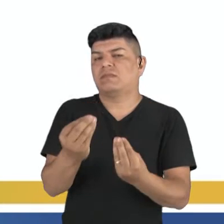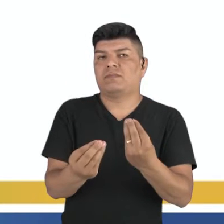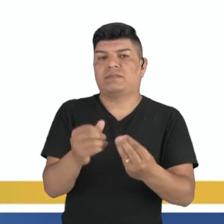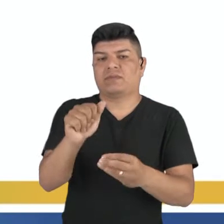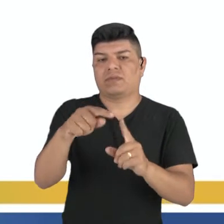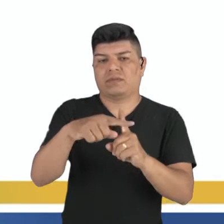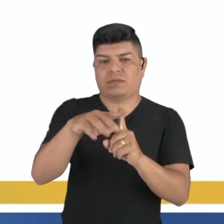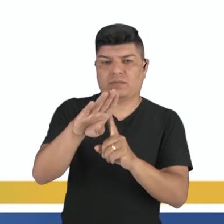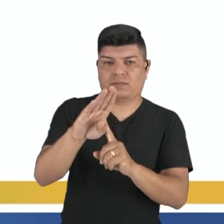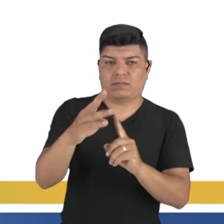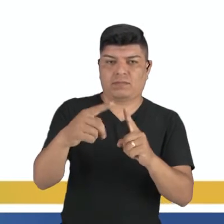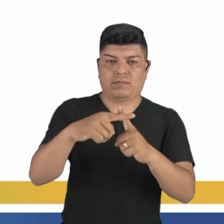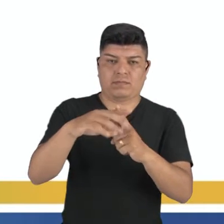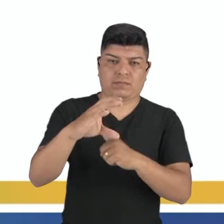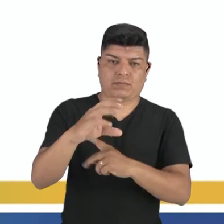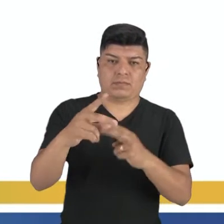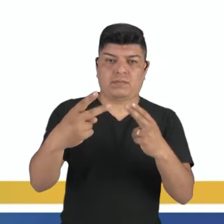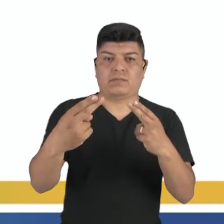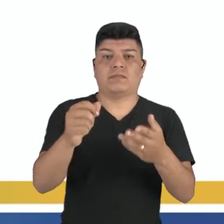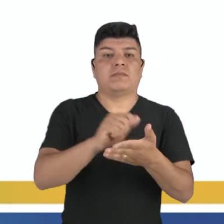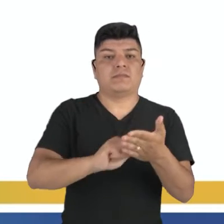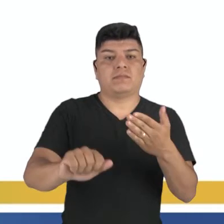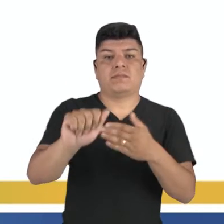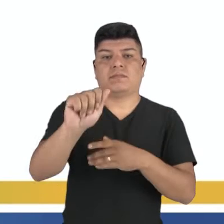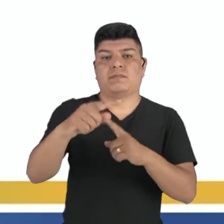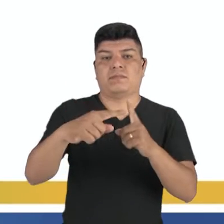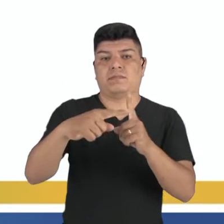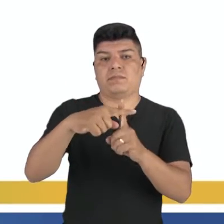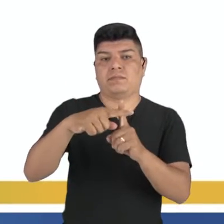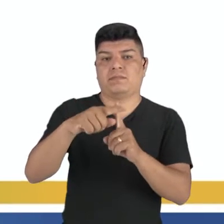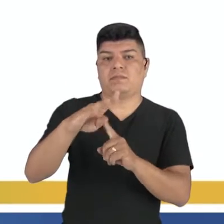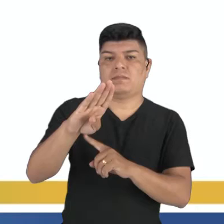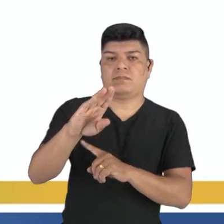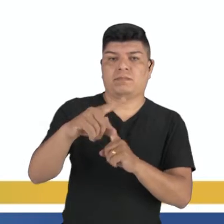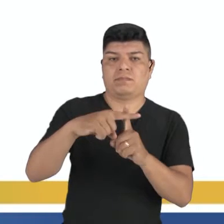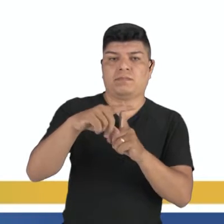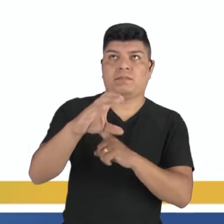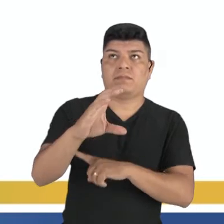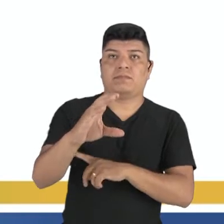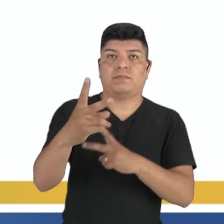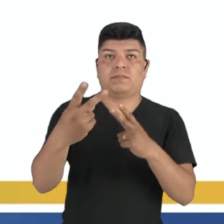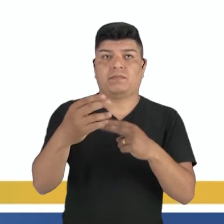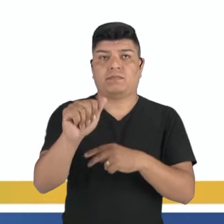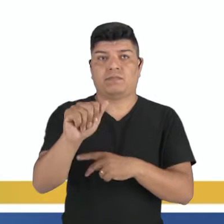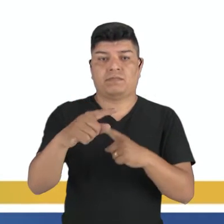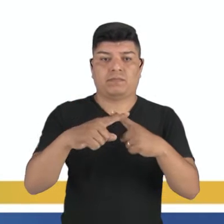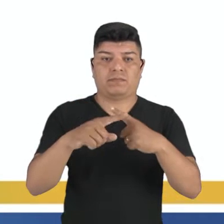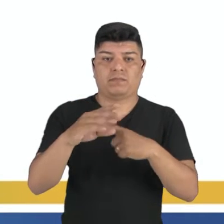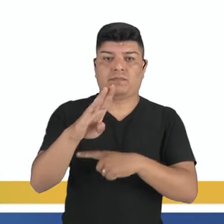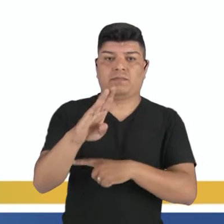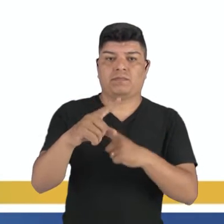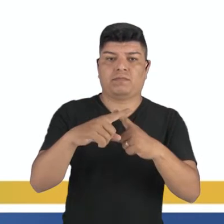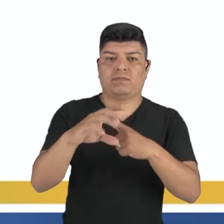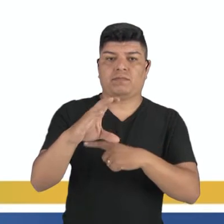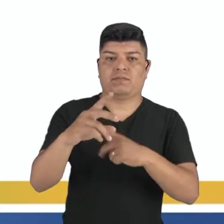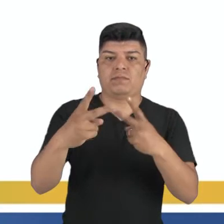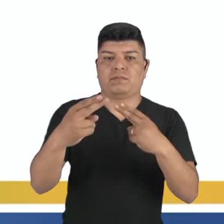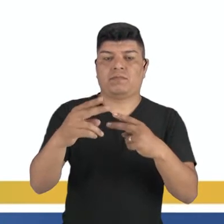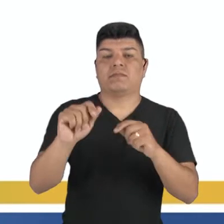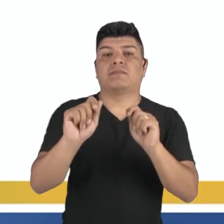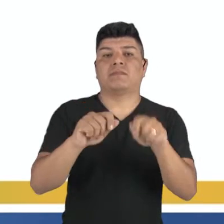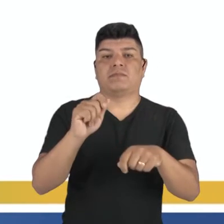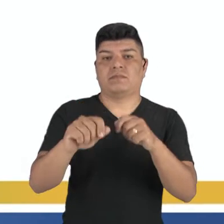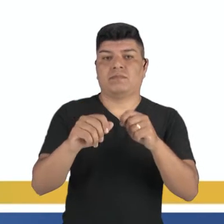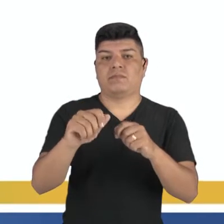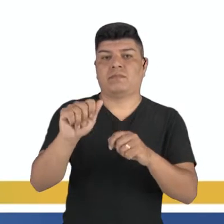A mais B mais C, pode ser escrita como A mais B mais C. E A vezes B vezes C pode ser